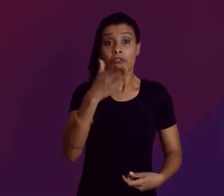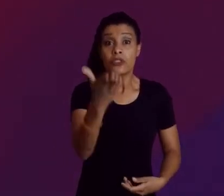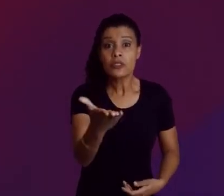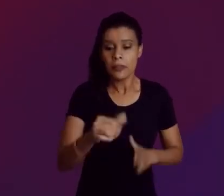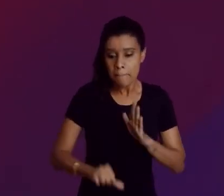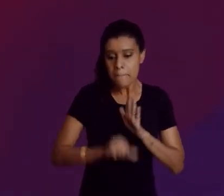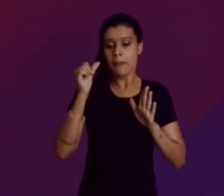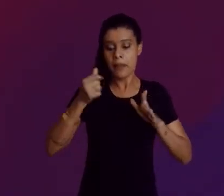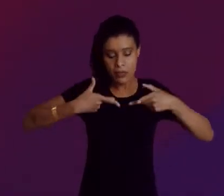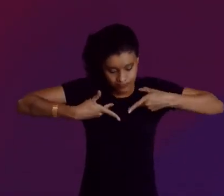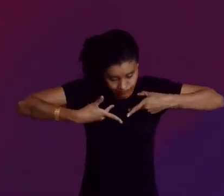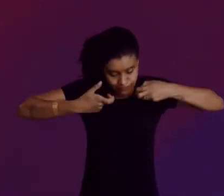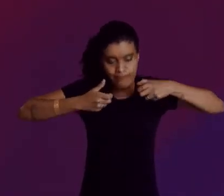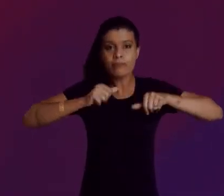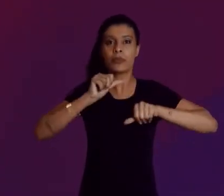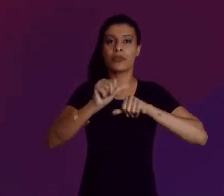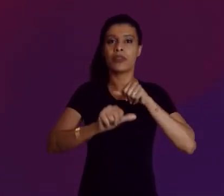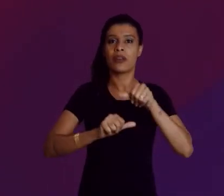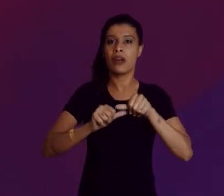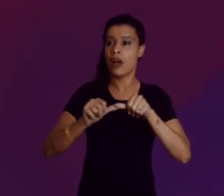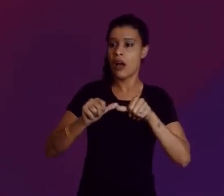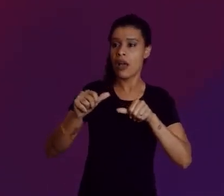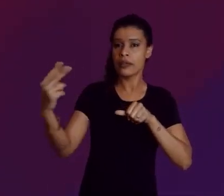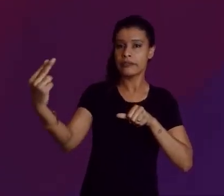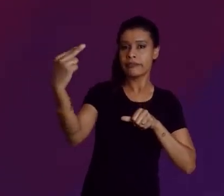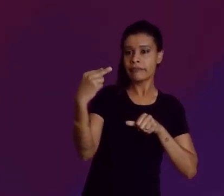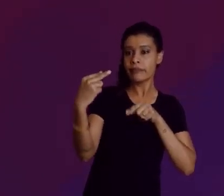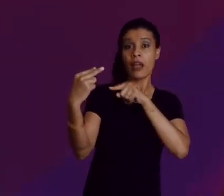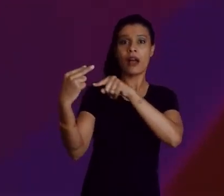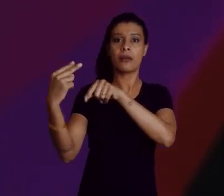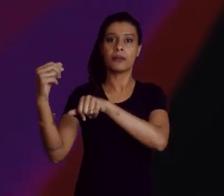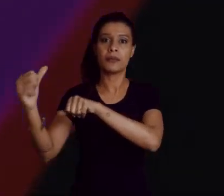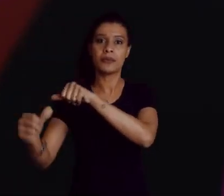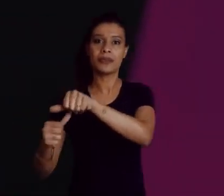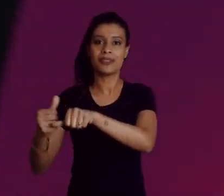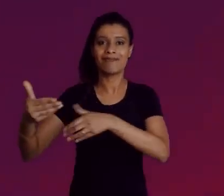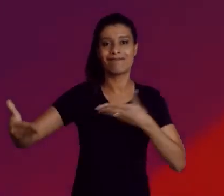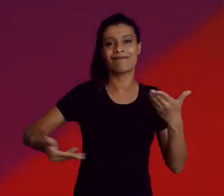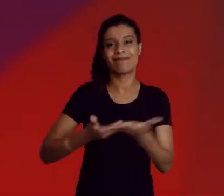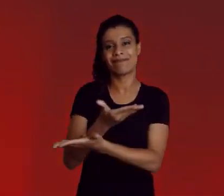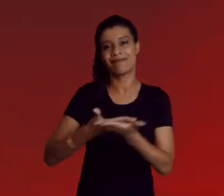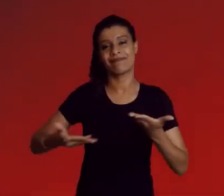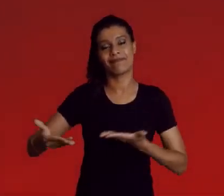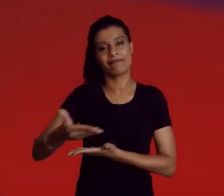Geralmente, quando eu faço a minha parte com toda a intensidade, isso constrange o outro.